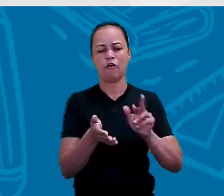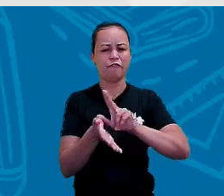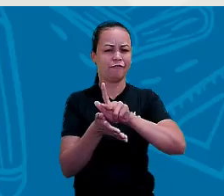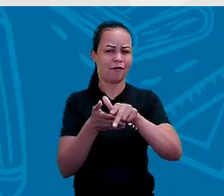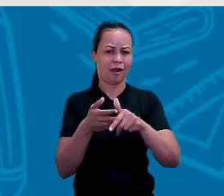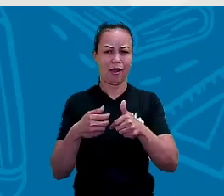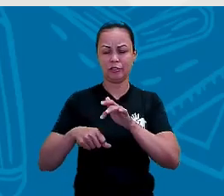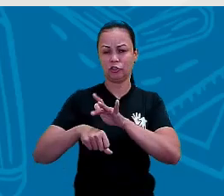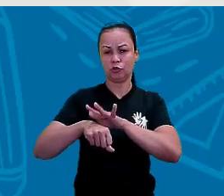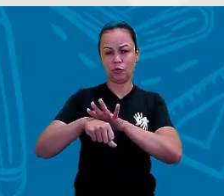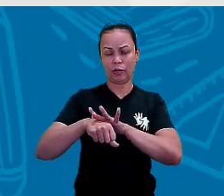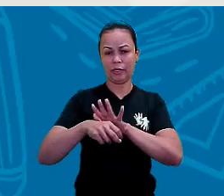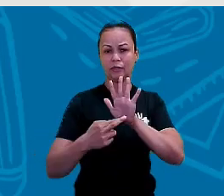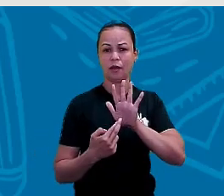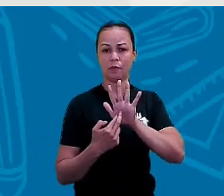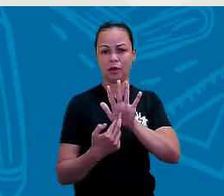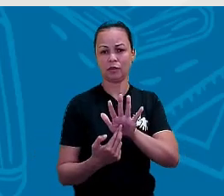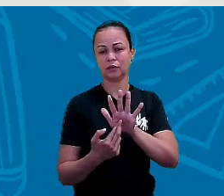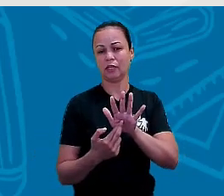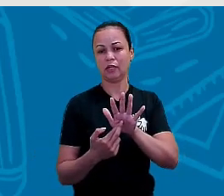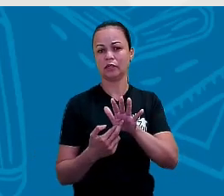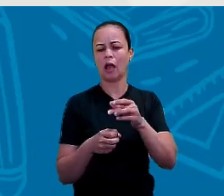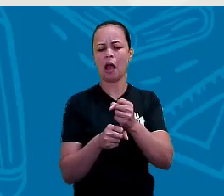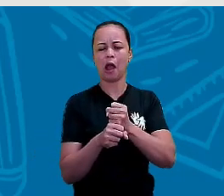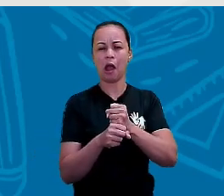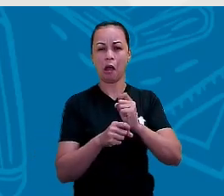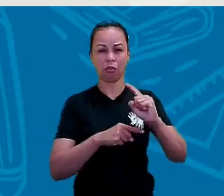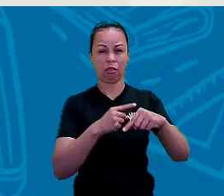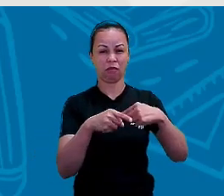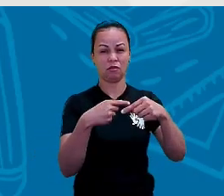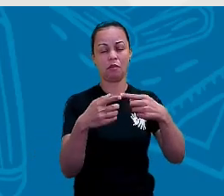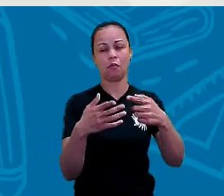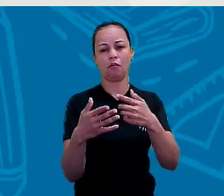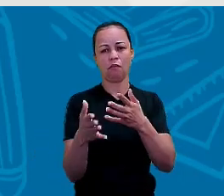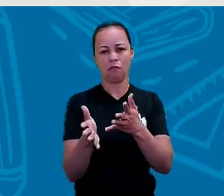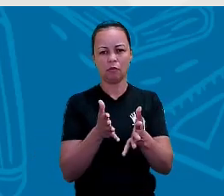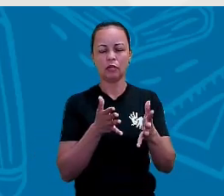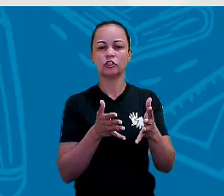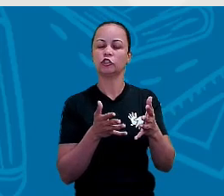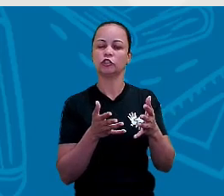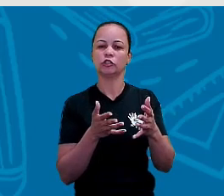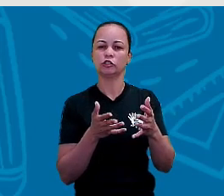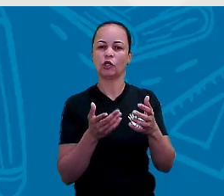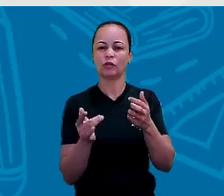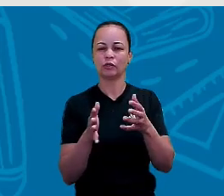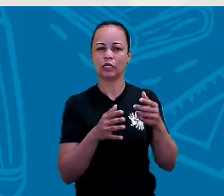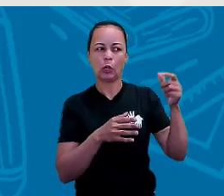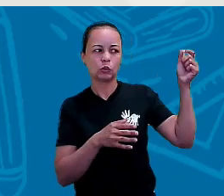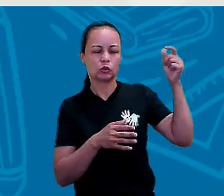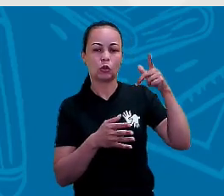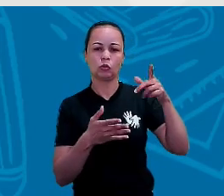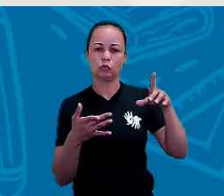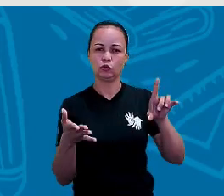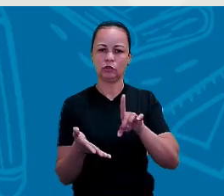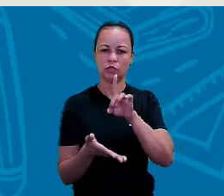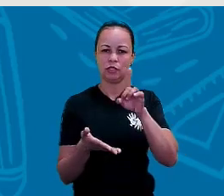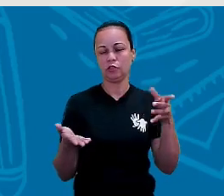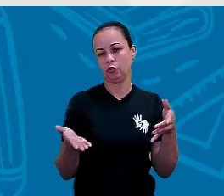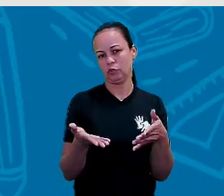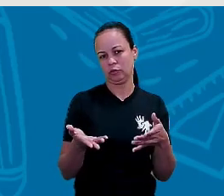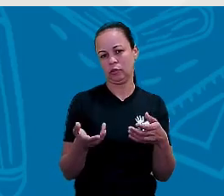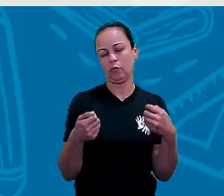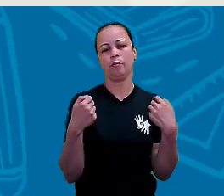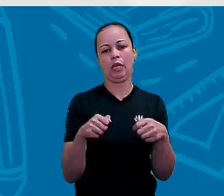doenças elas vão aparecer anos depois daquela exposição ao sol que você tem no dia de hoje. Portanto, a gente precisa